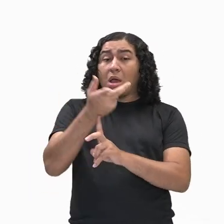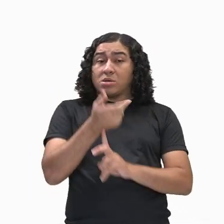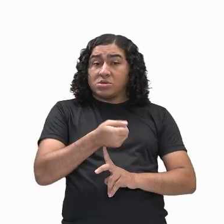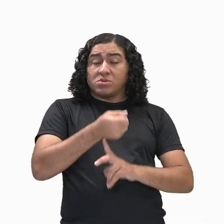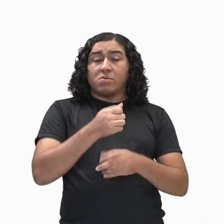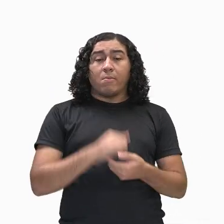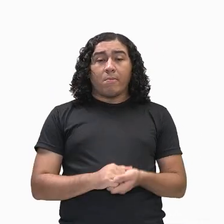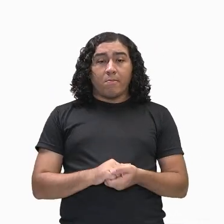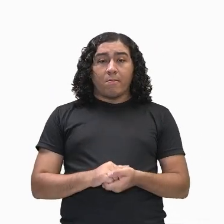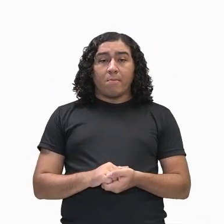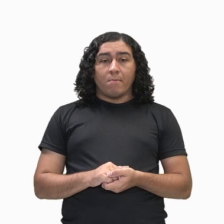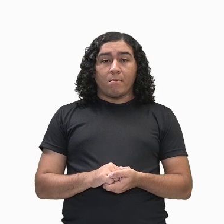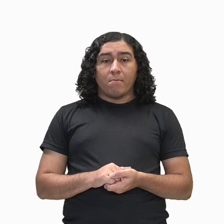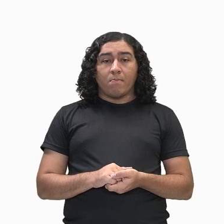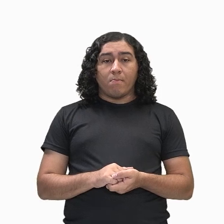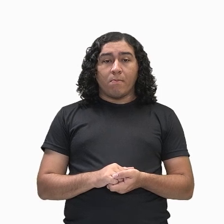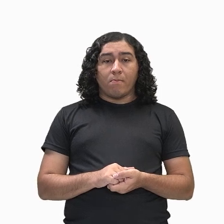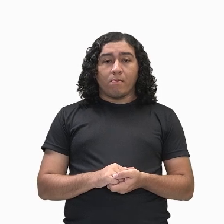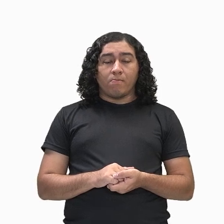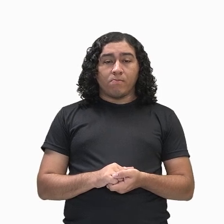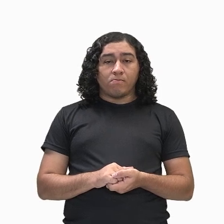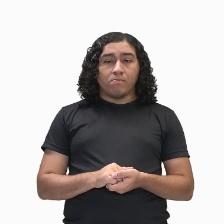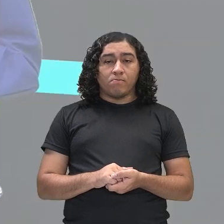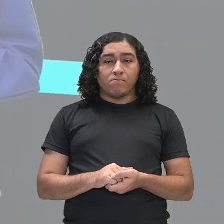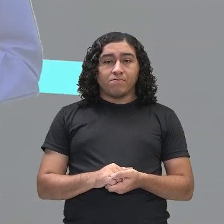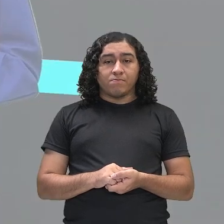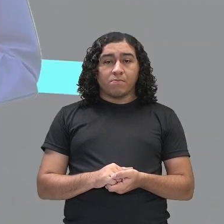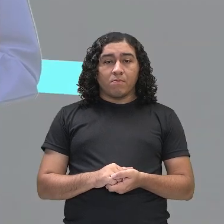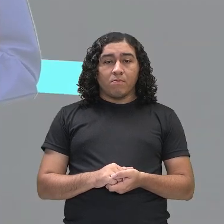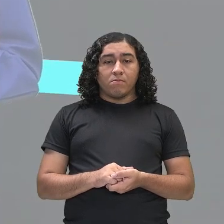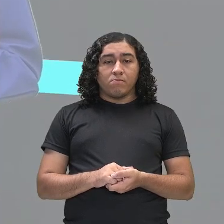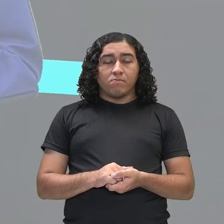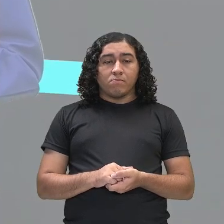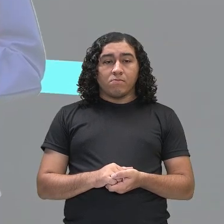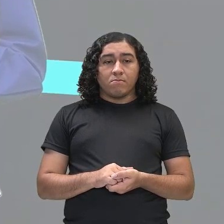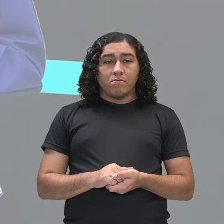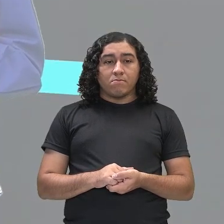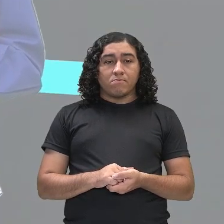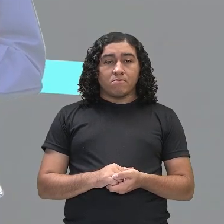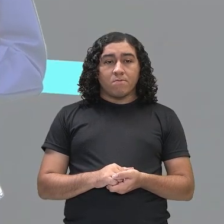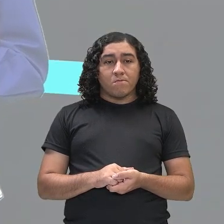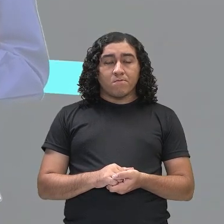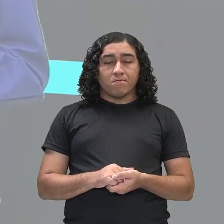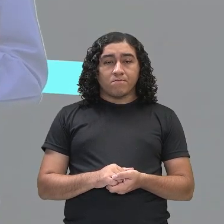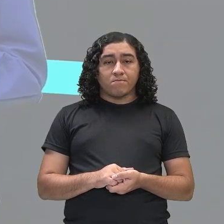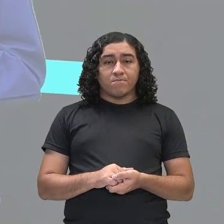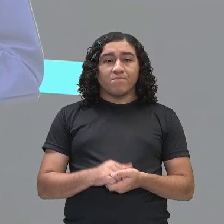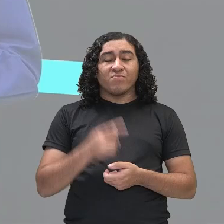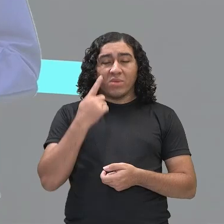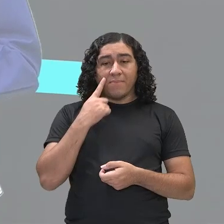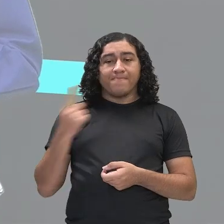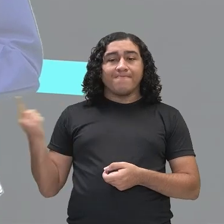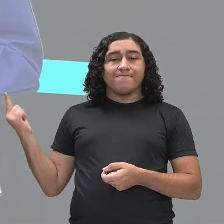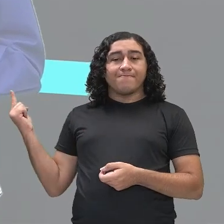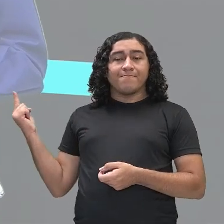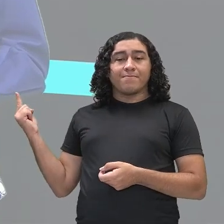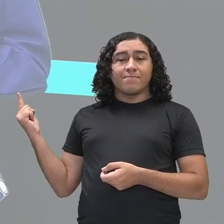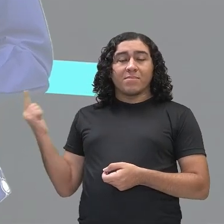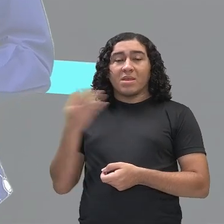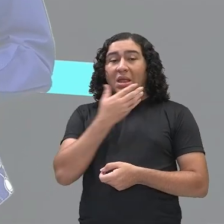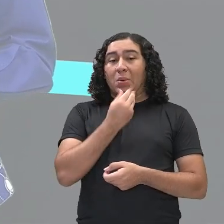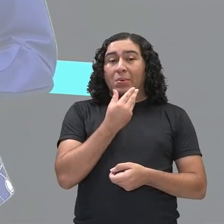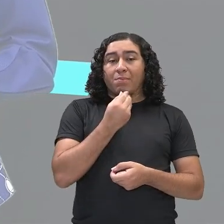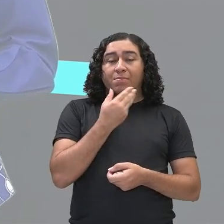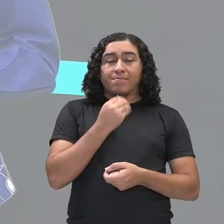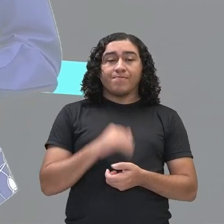Então, vejamos Duchamp. Aqui temos o pai do handmade, que vai